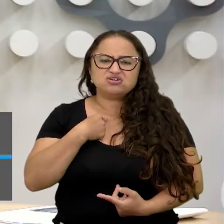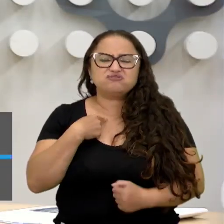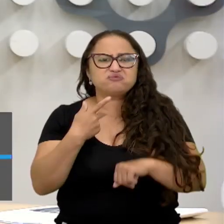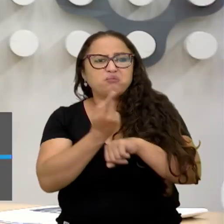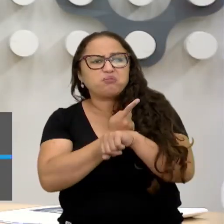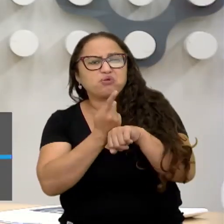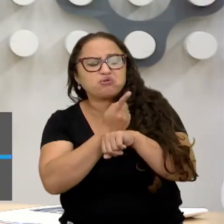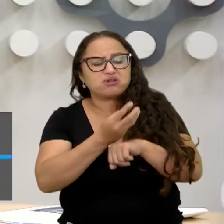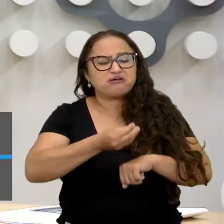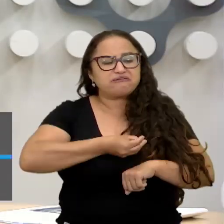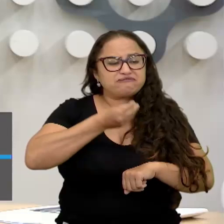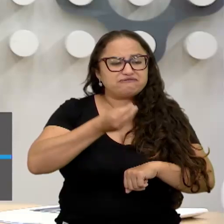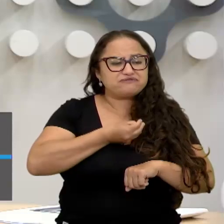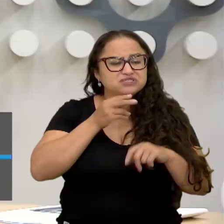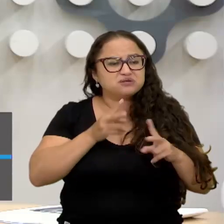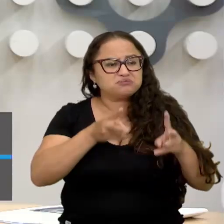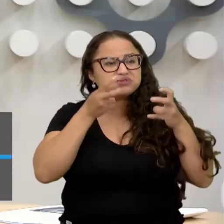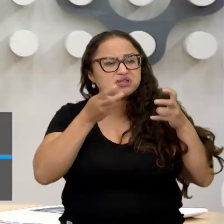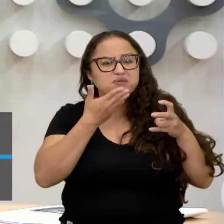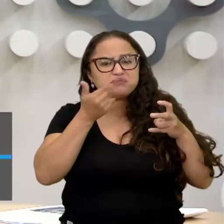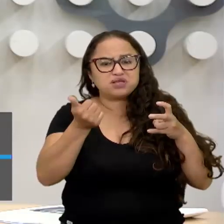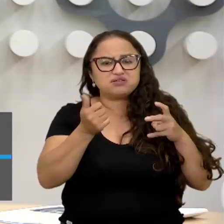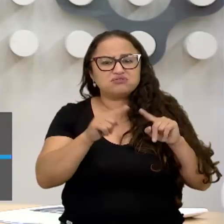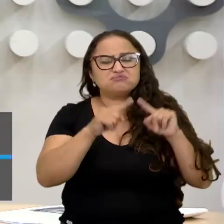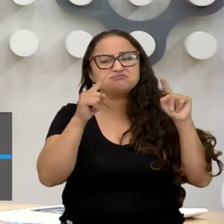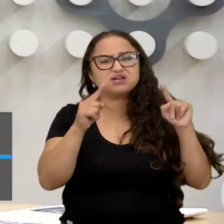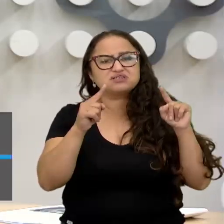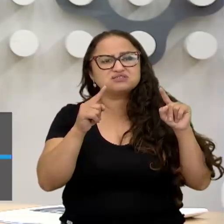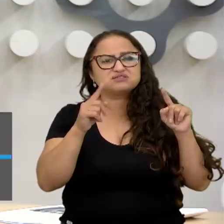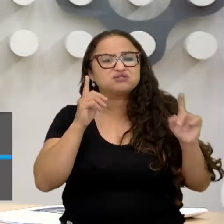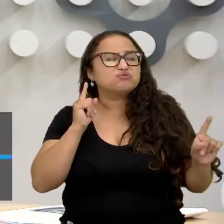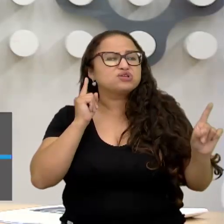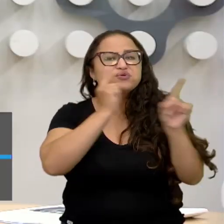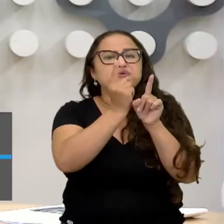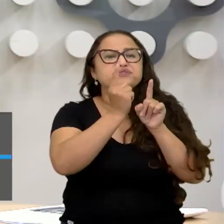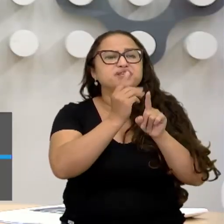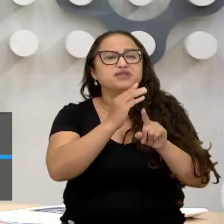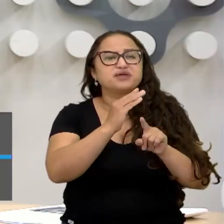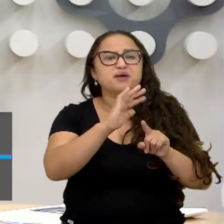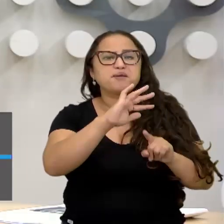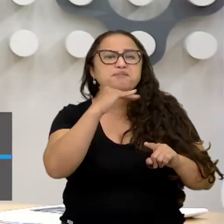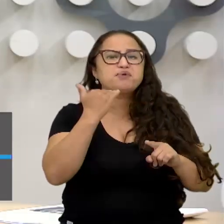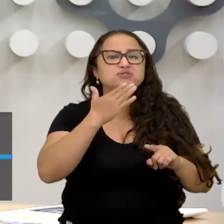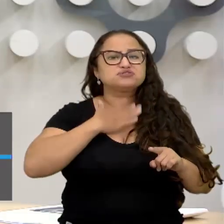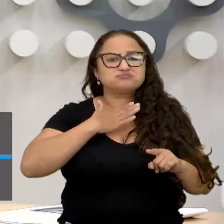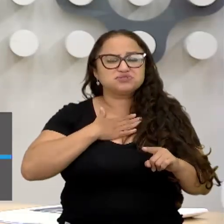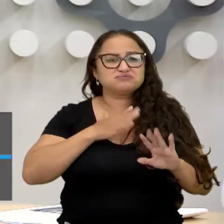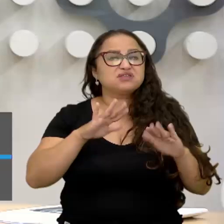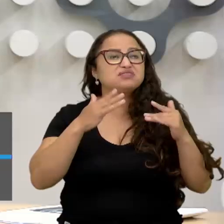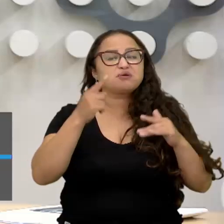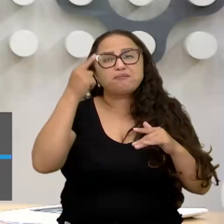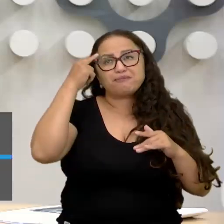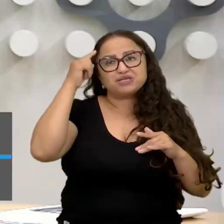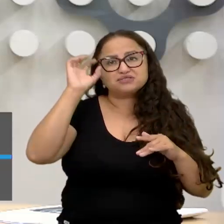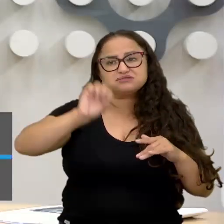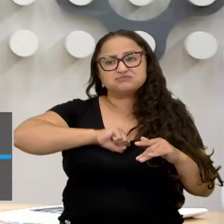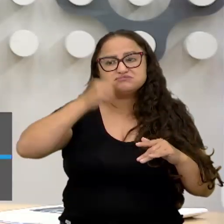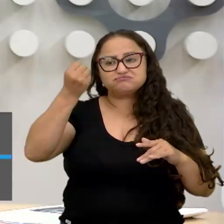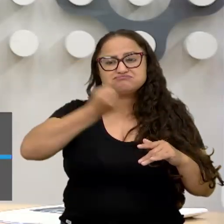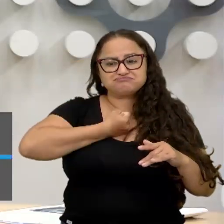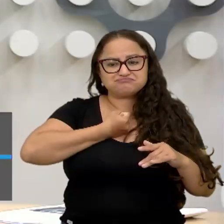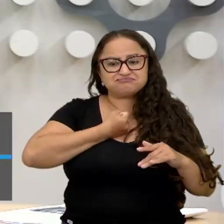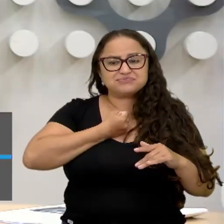minha vida, vim perseguindo algo melhor e era atrás do meu velório que eu estava. Então ele pensa em se matar, mas aí ele